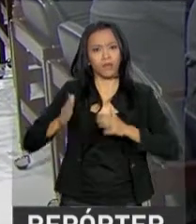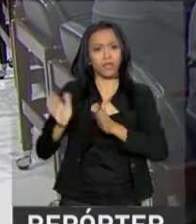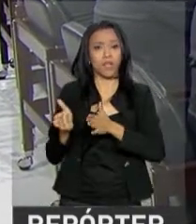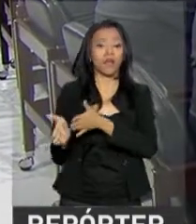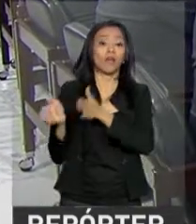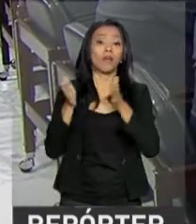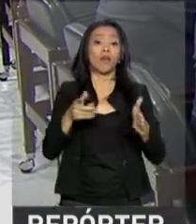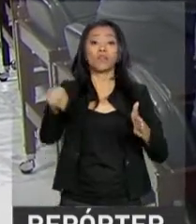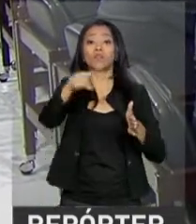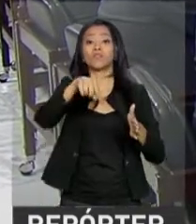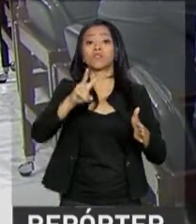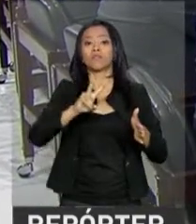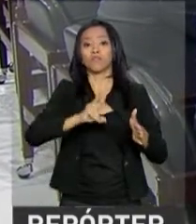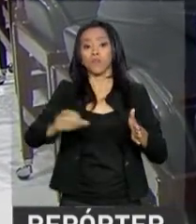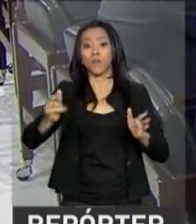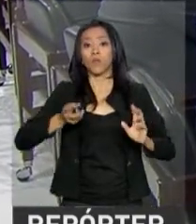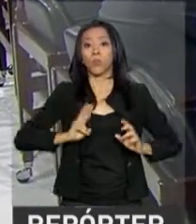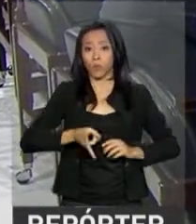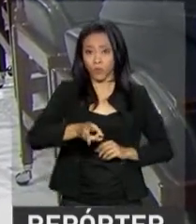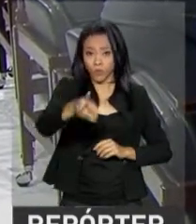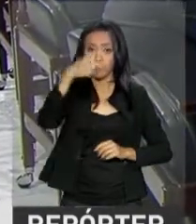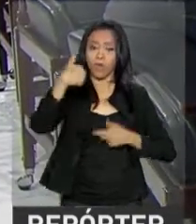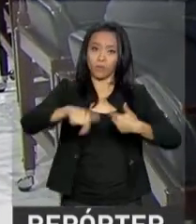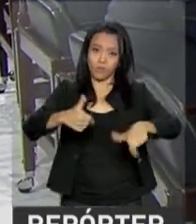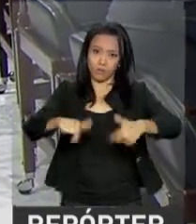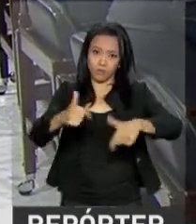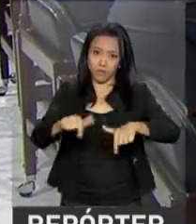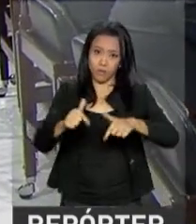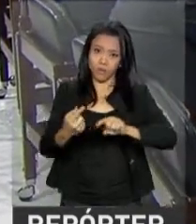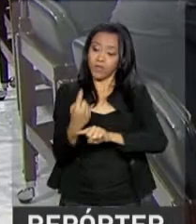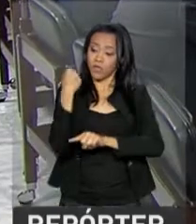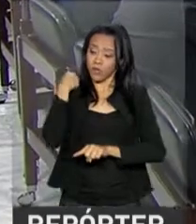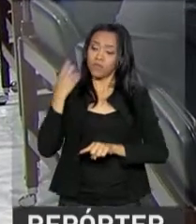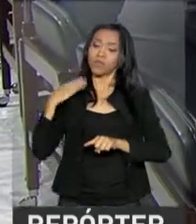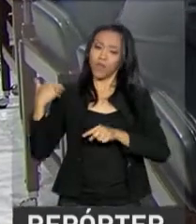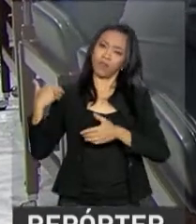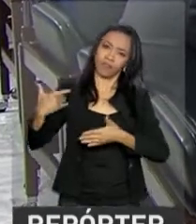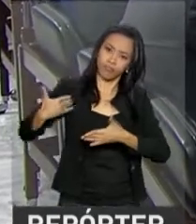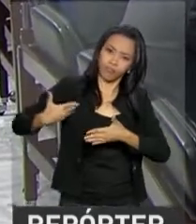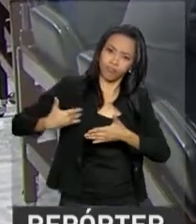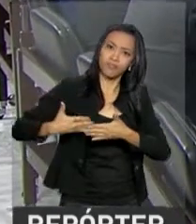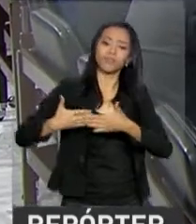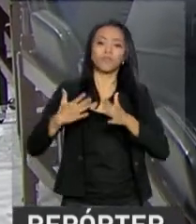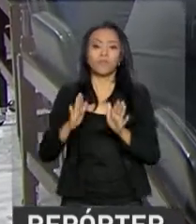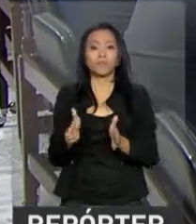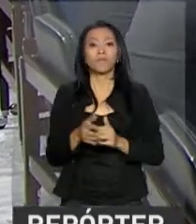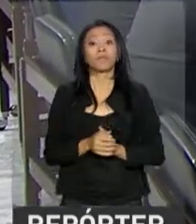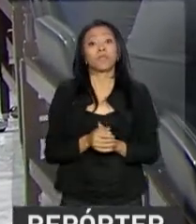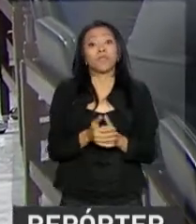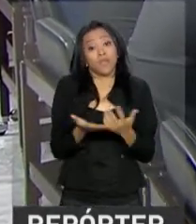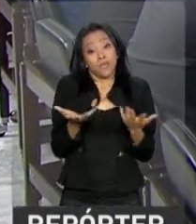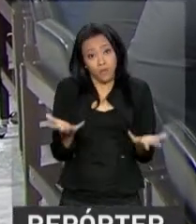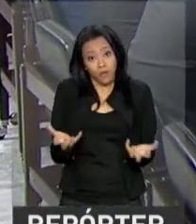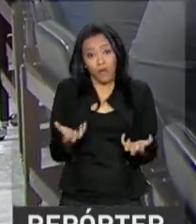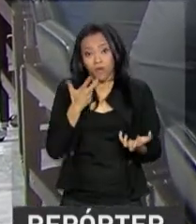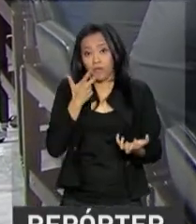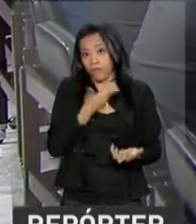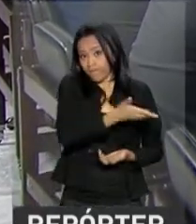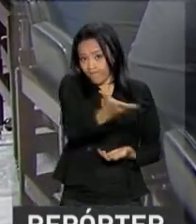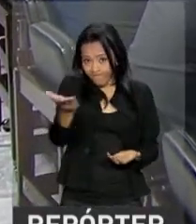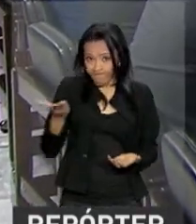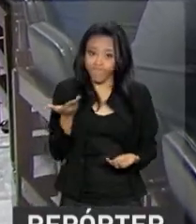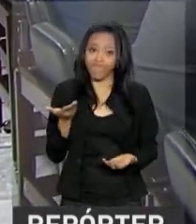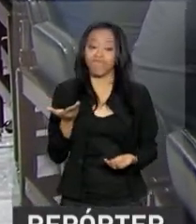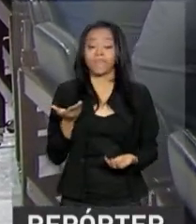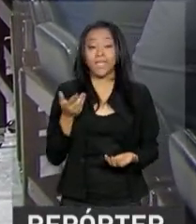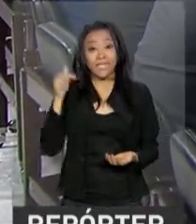é dar continuidade ao trabalho que vem sendo desenvolvido e eu quero dizer que também